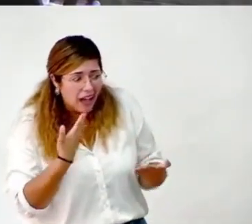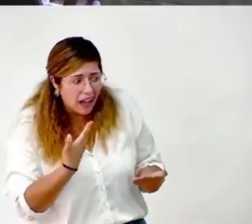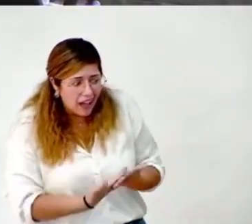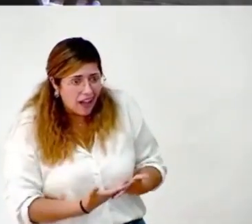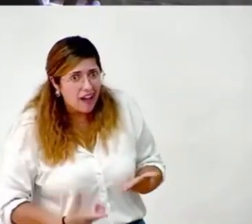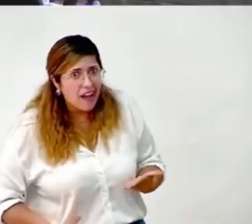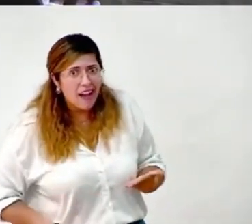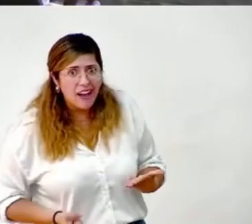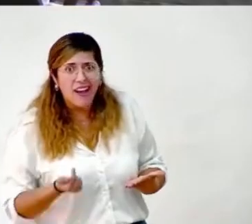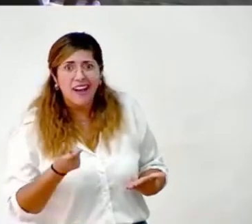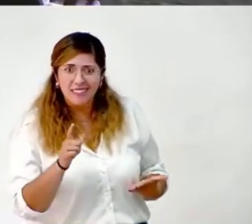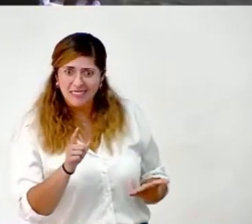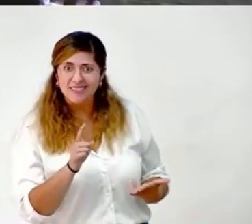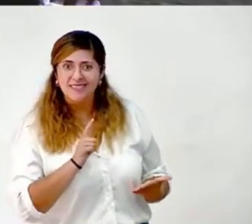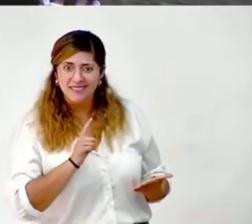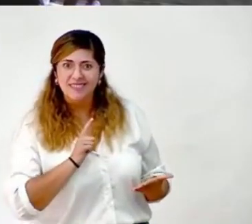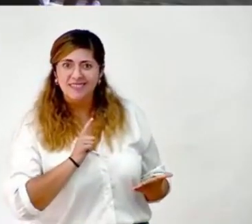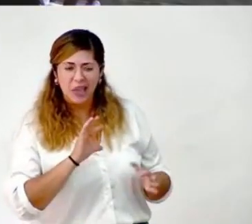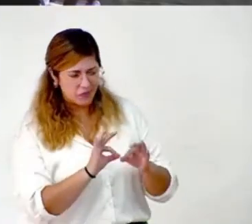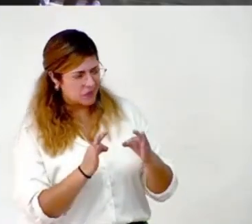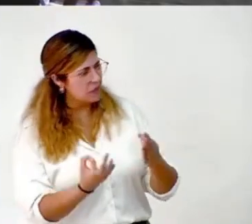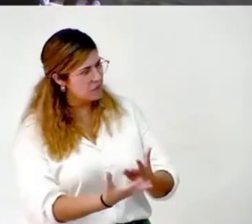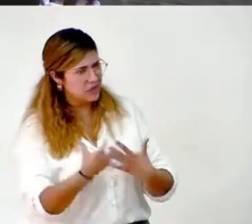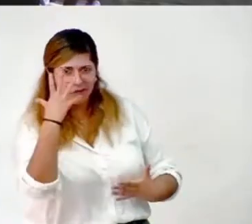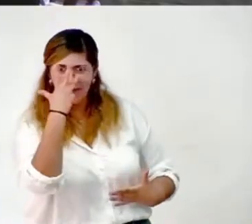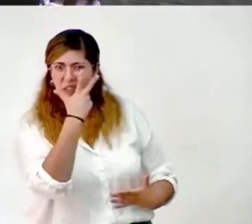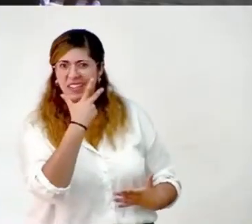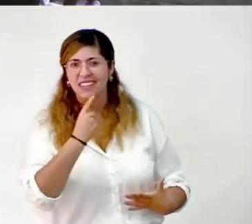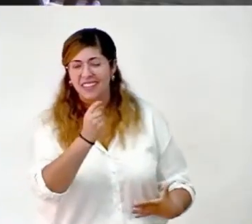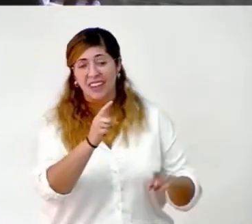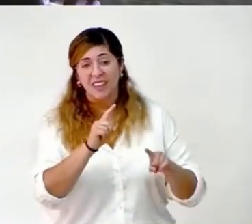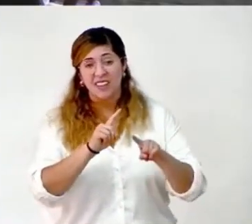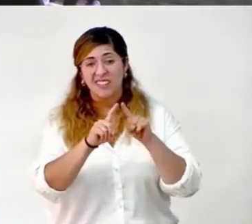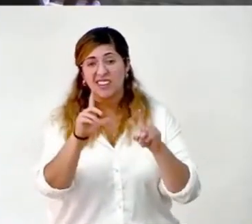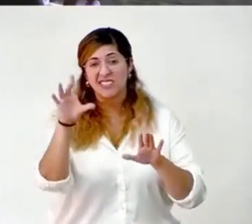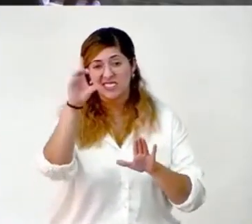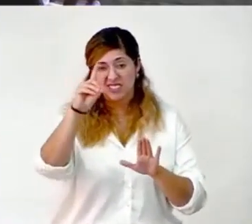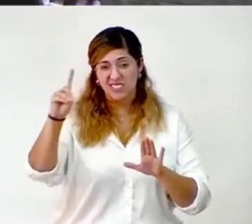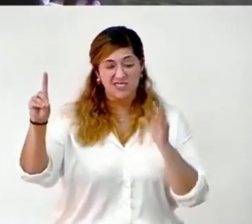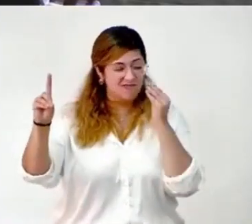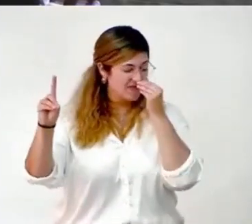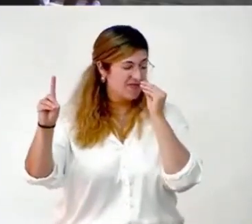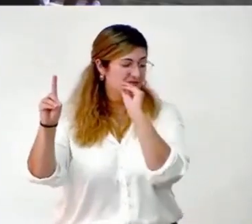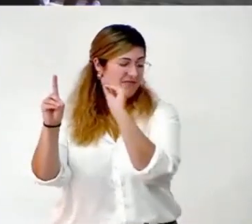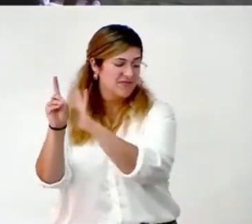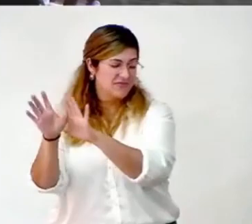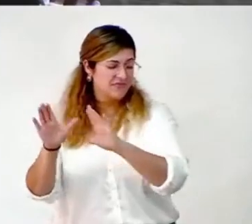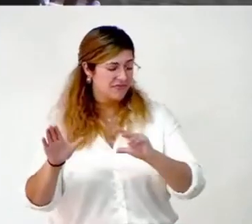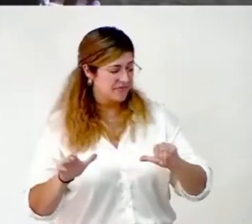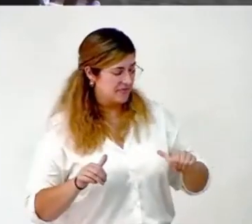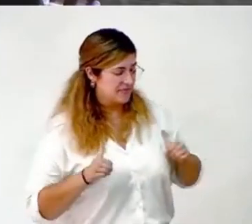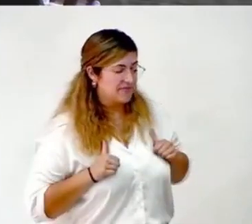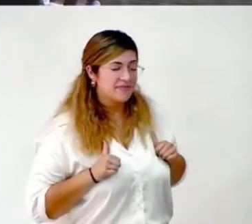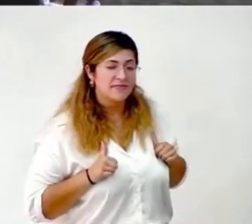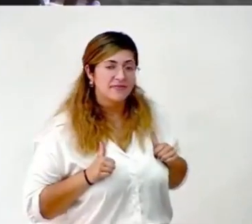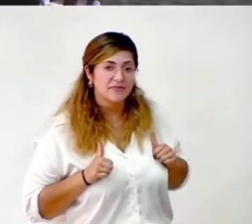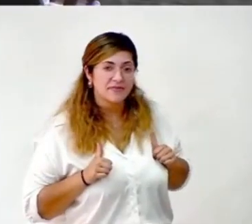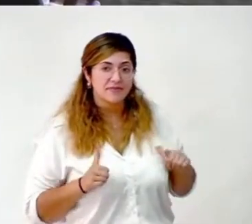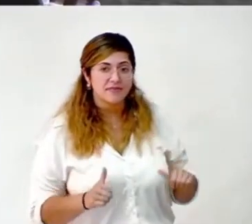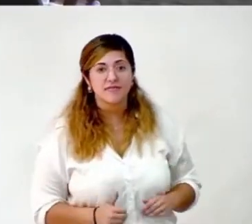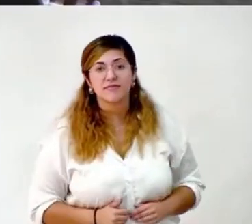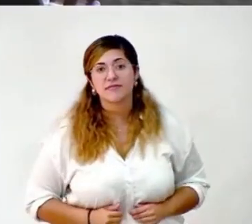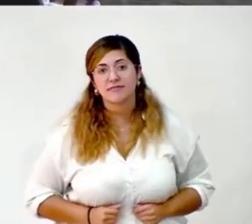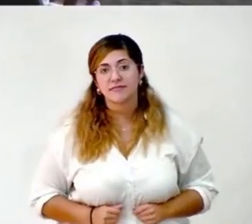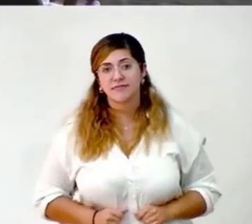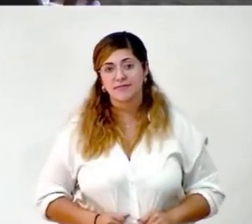elas não querem saber absolutamente nada sobre Deus, sobre a sua palavra, sobre ter um relacionamento